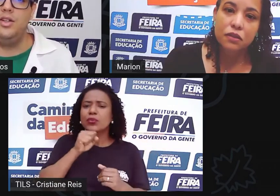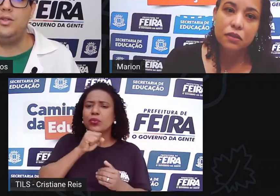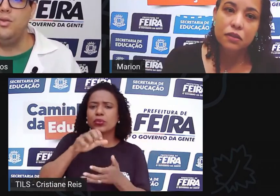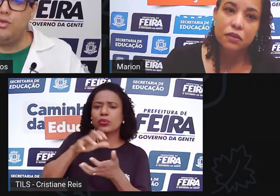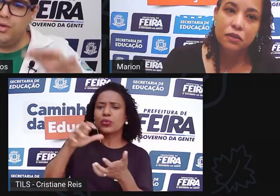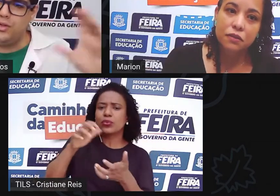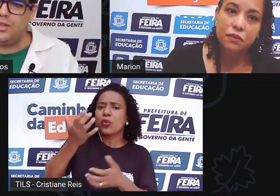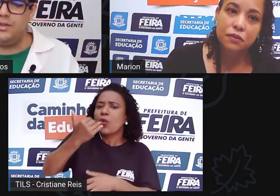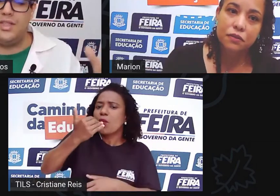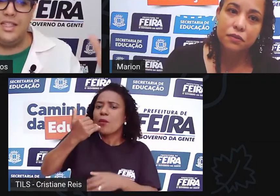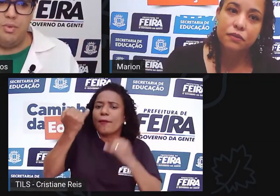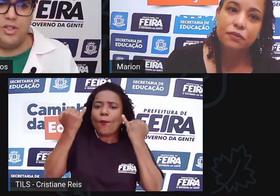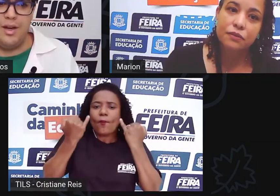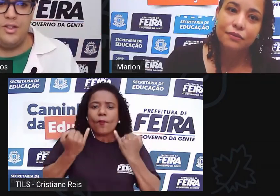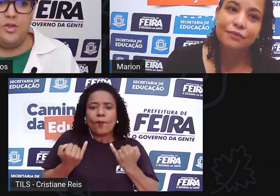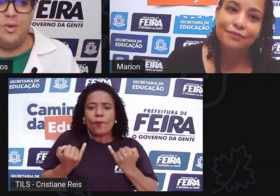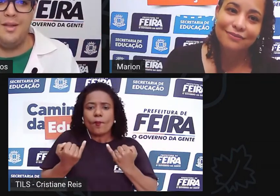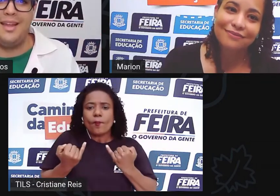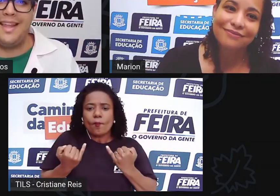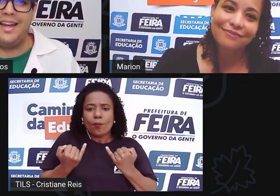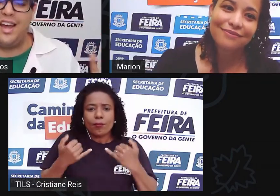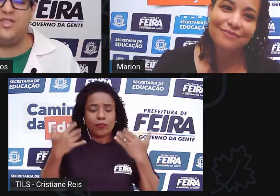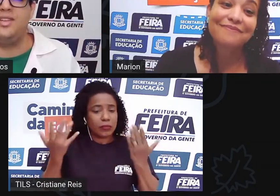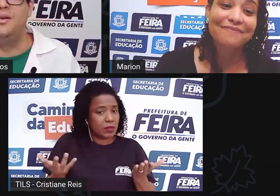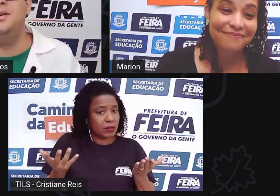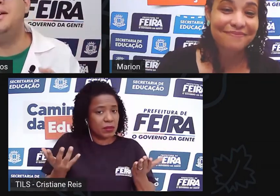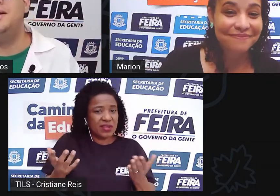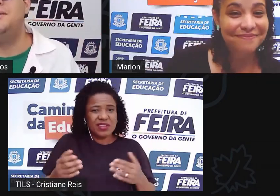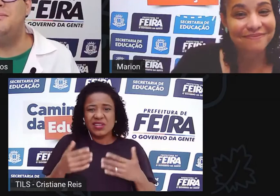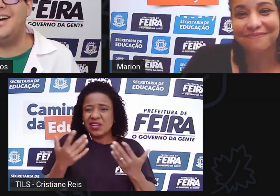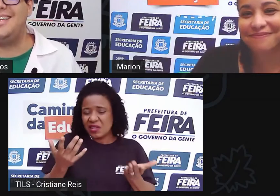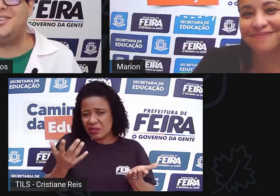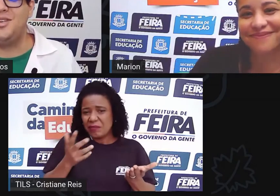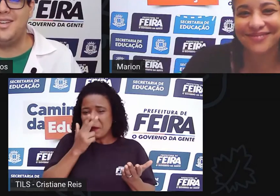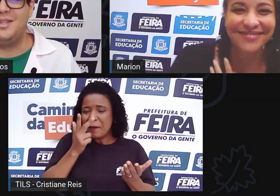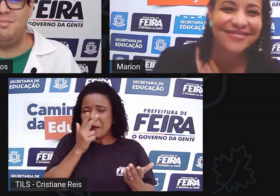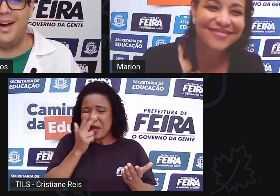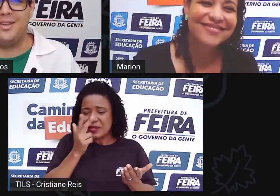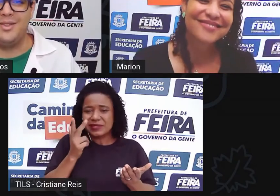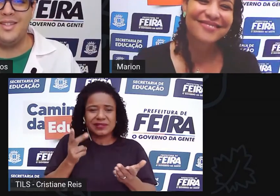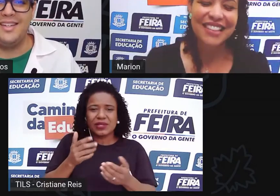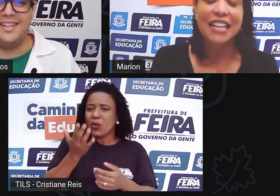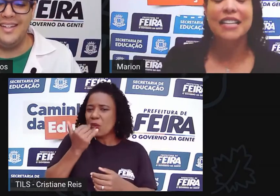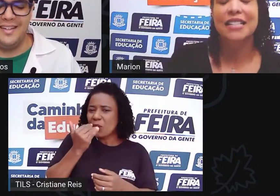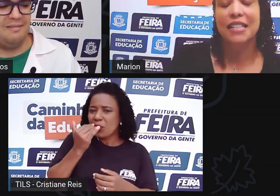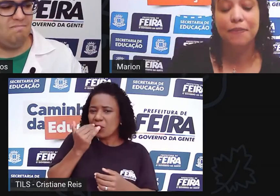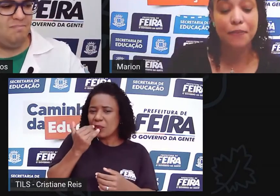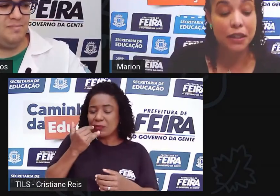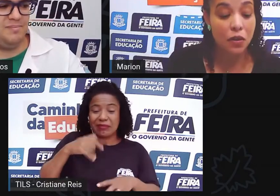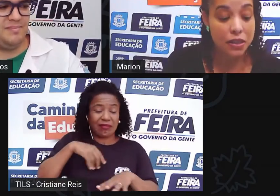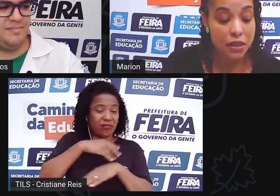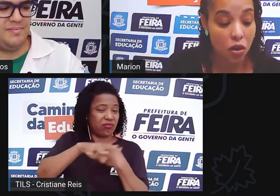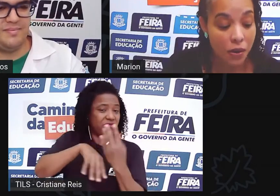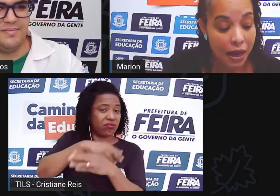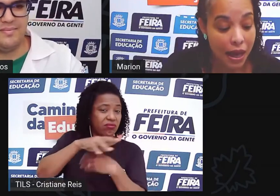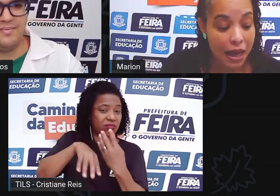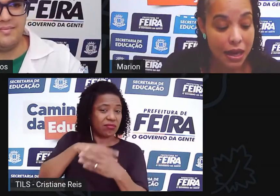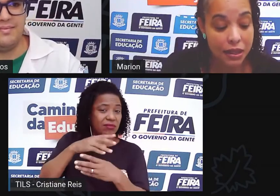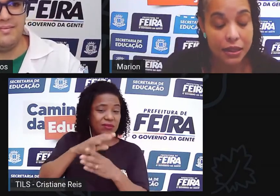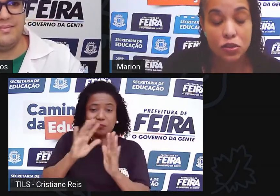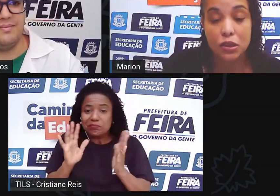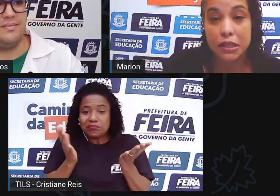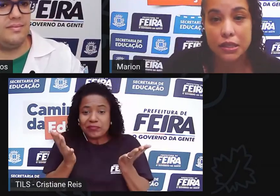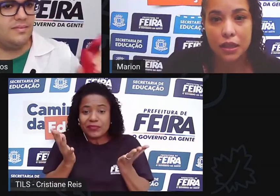desses distúrbios? Não sei se eu posso chamar de distúrbio alimentar, né? Acho que não. Mas quais são os impactos? Sim, então assim, ó,